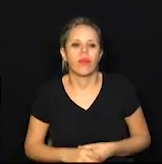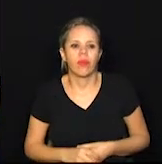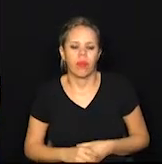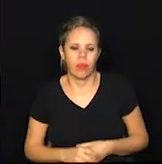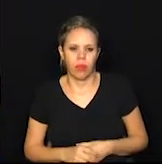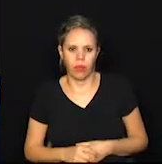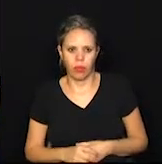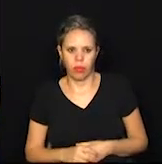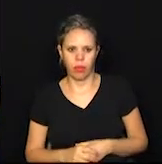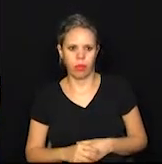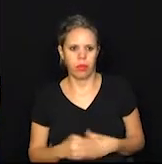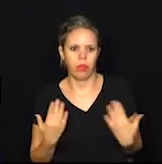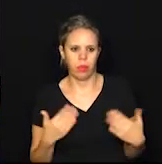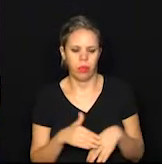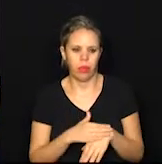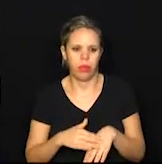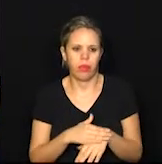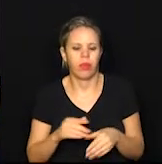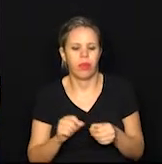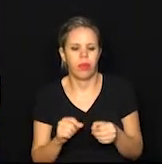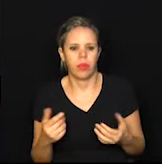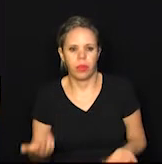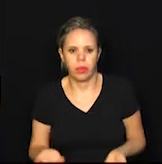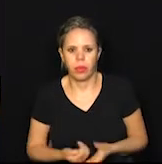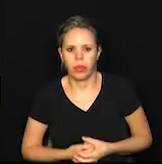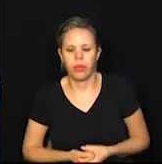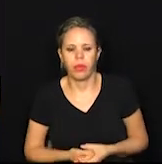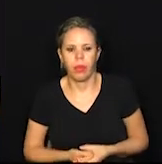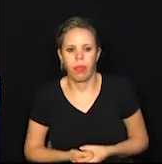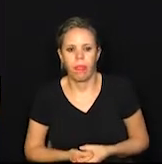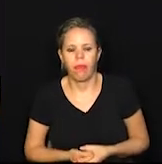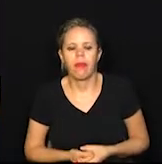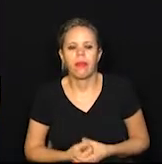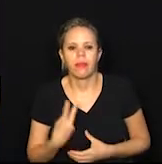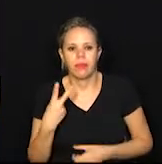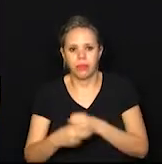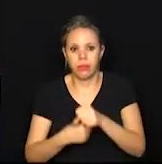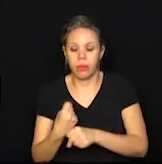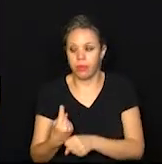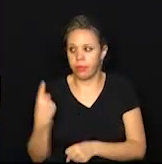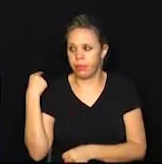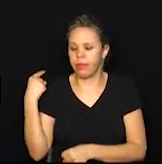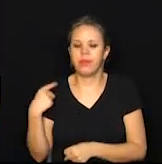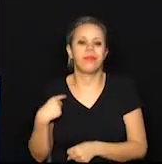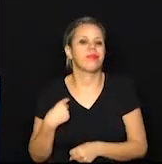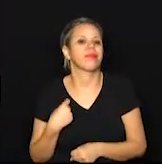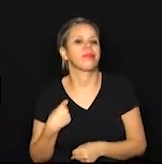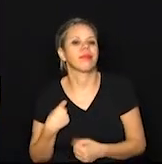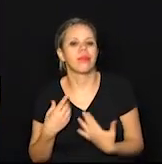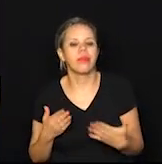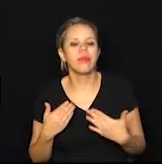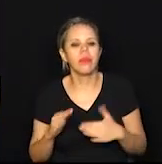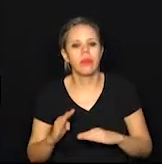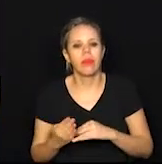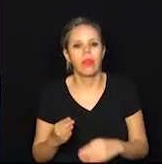das nossas conversas que a gente fez há 2 anos atrás, de uma academia na região do Jardim